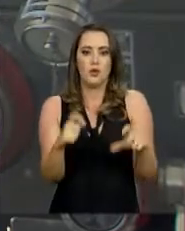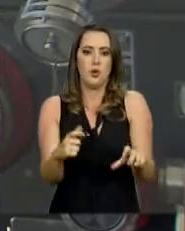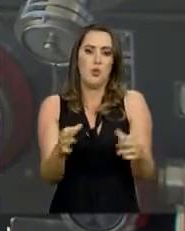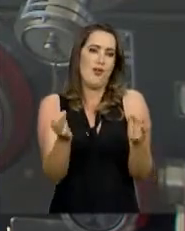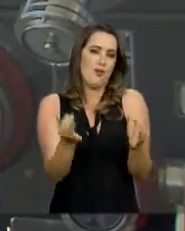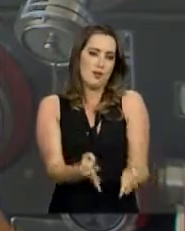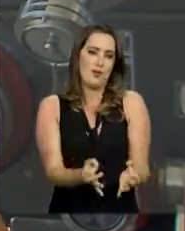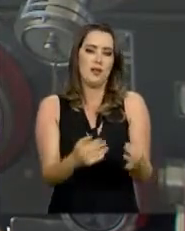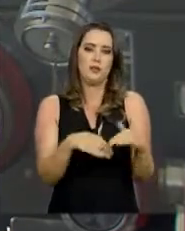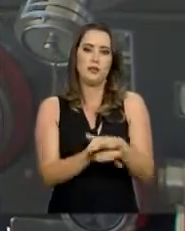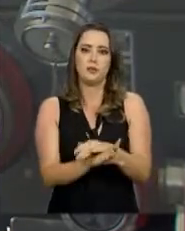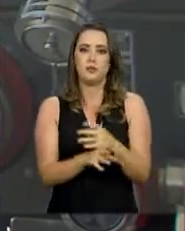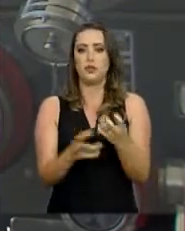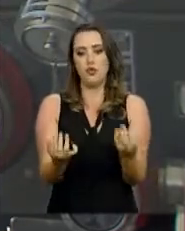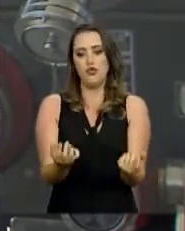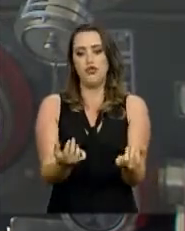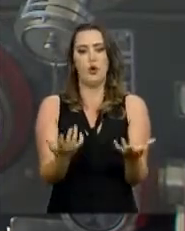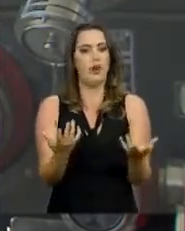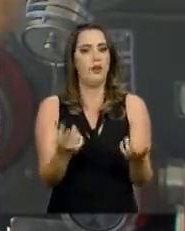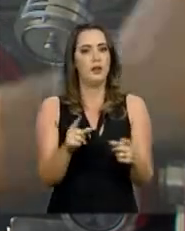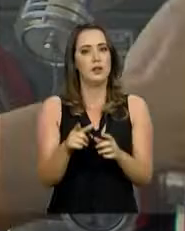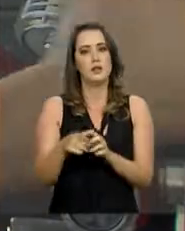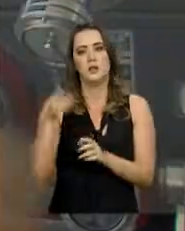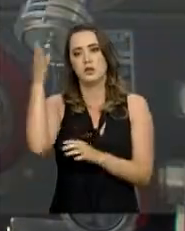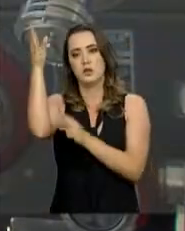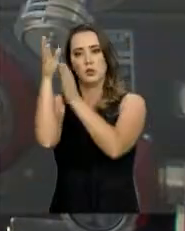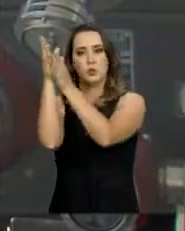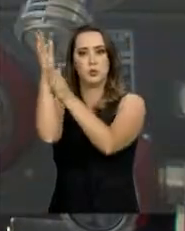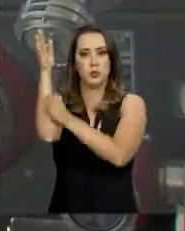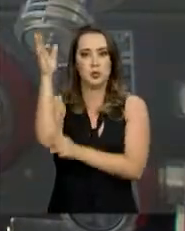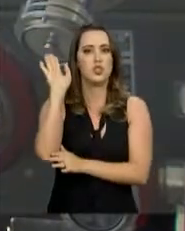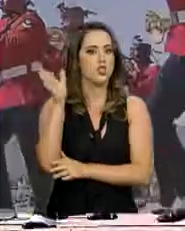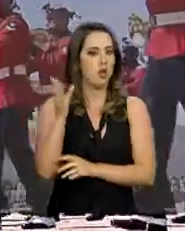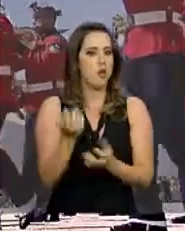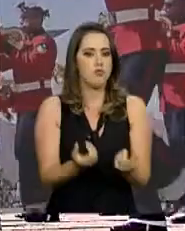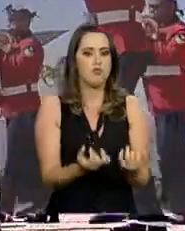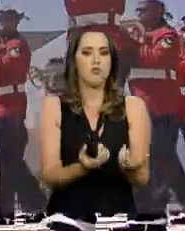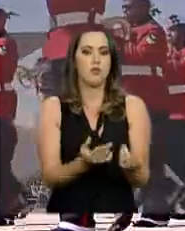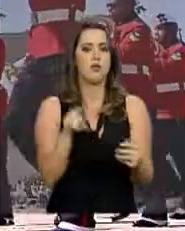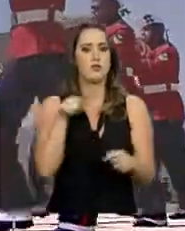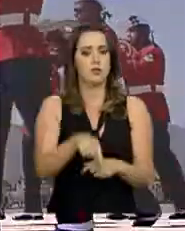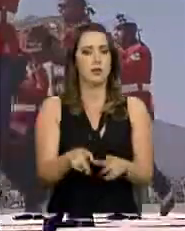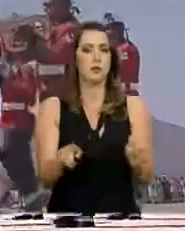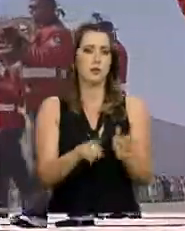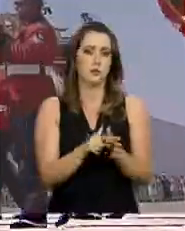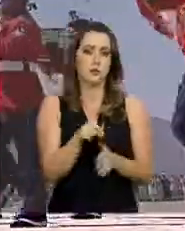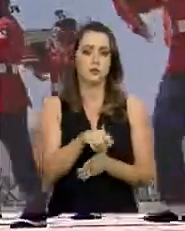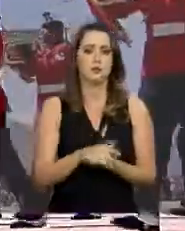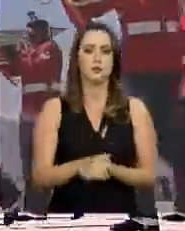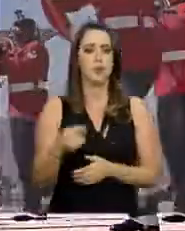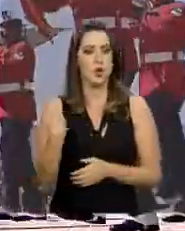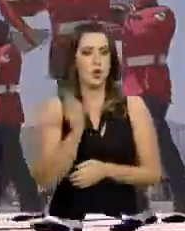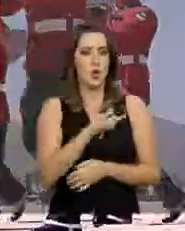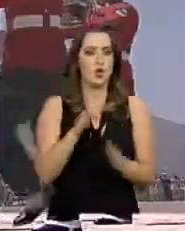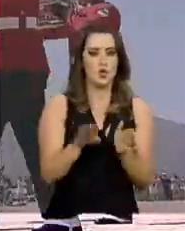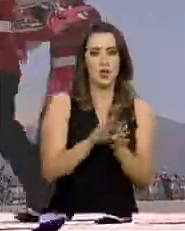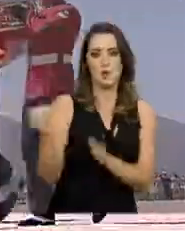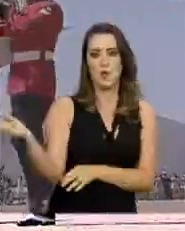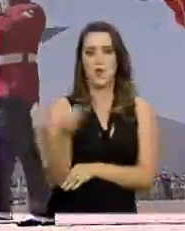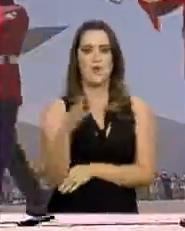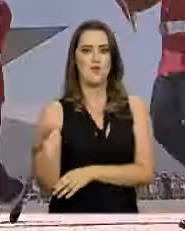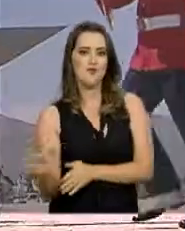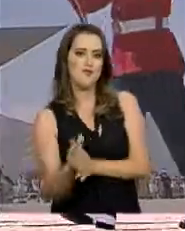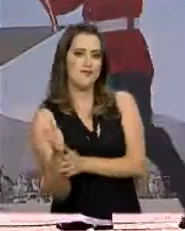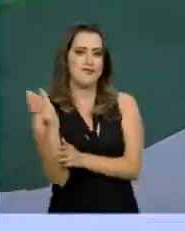adequado para fazer, toda vez que a gente retira a bandeira, nós queimamos aqui mesmo na unidade. E assim chegamos com uma nova bandeira a